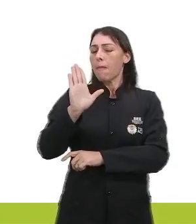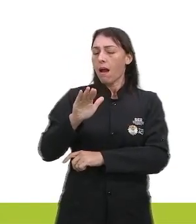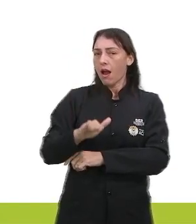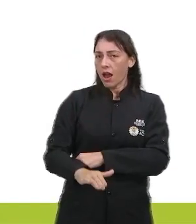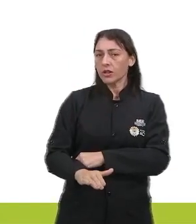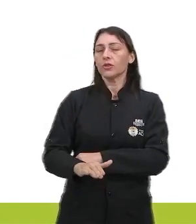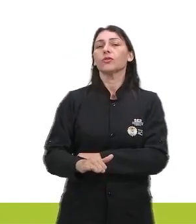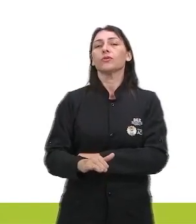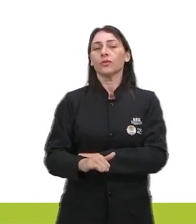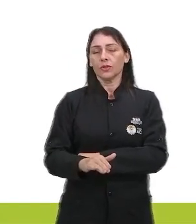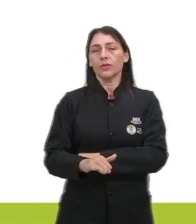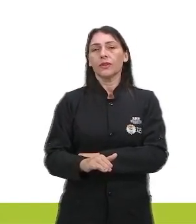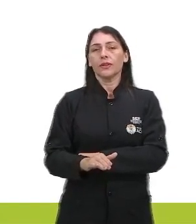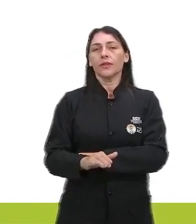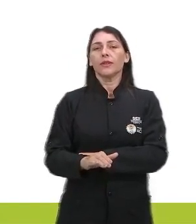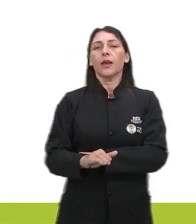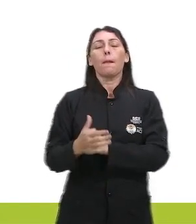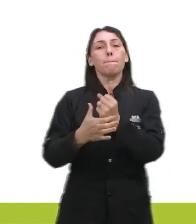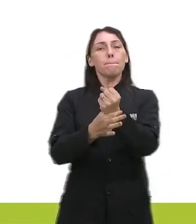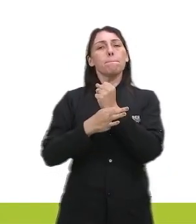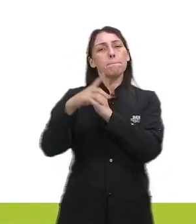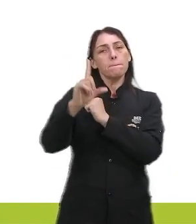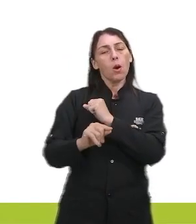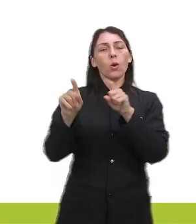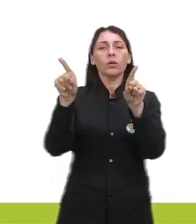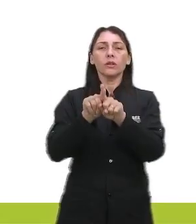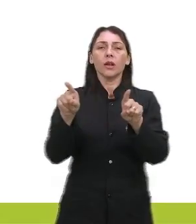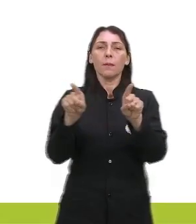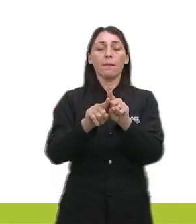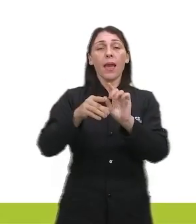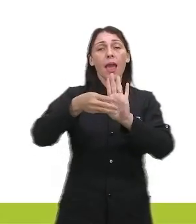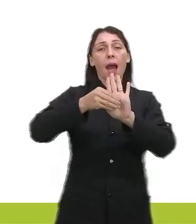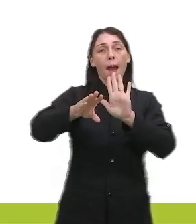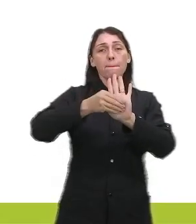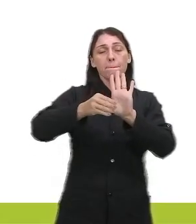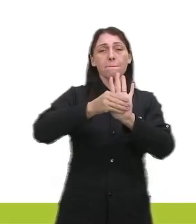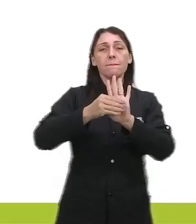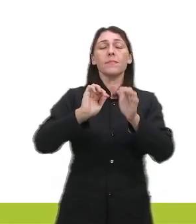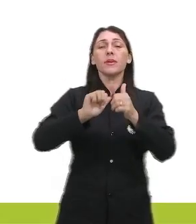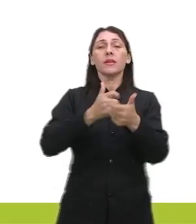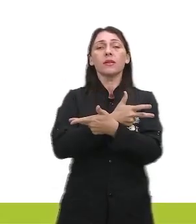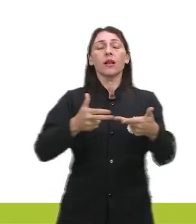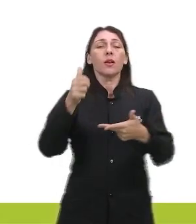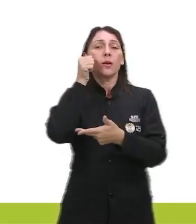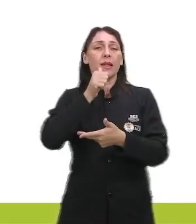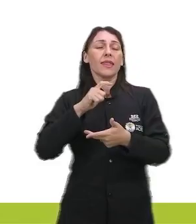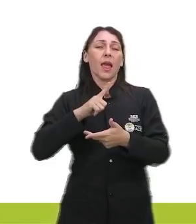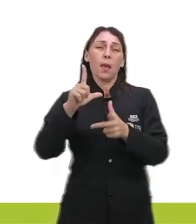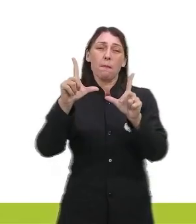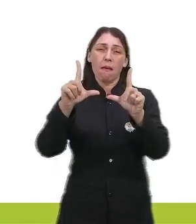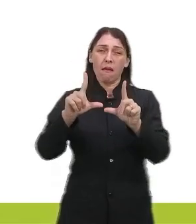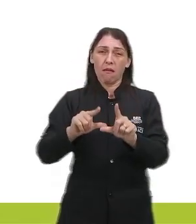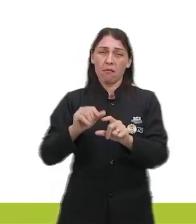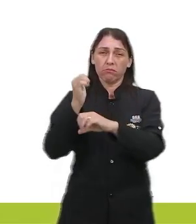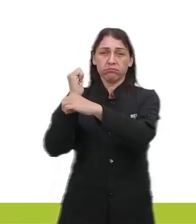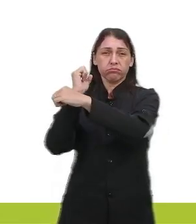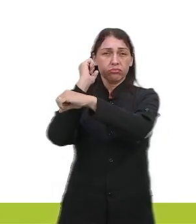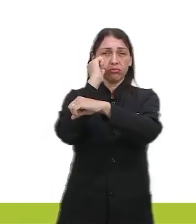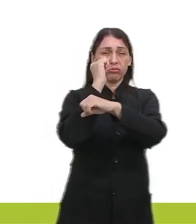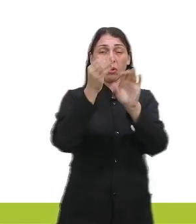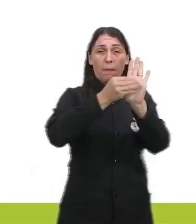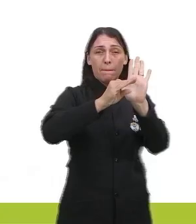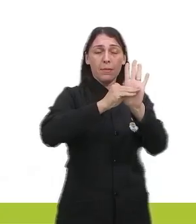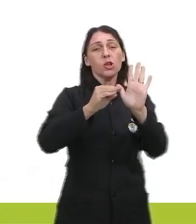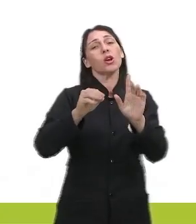baixos e menos financiamento. Visibilidade da mídia. Eventos esportivos femininos têm menor cobertura midiática